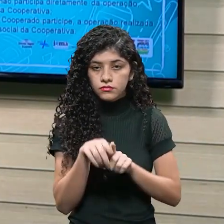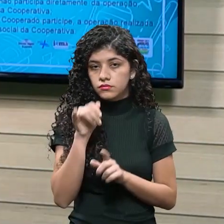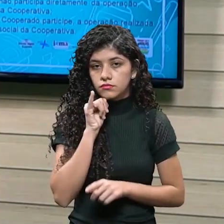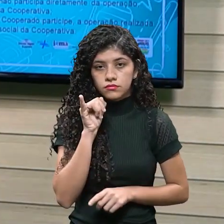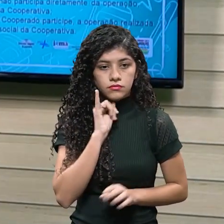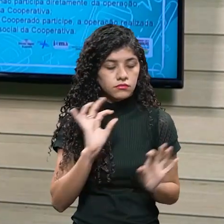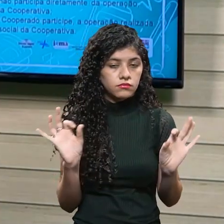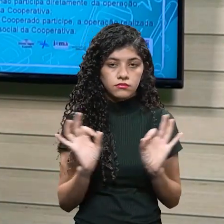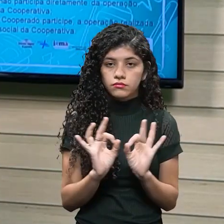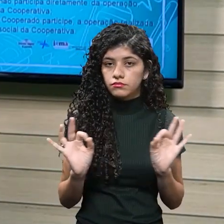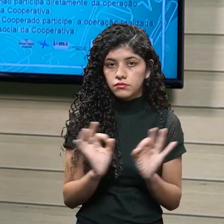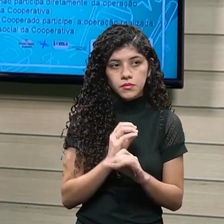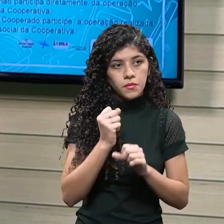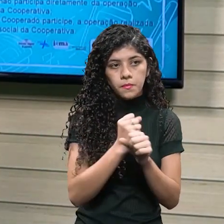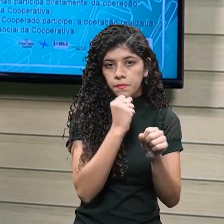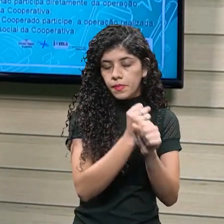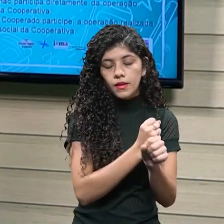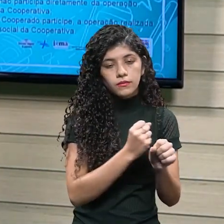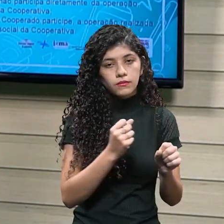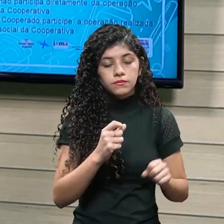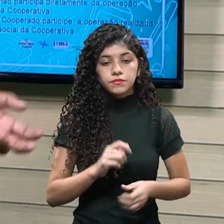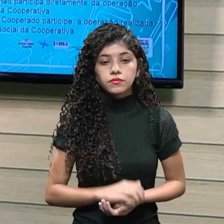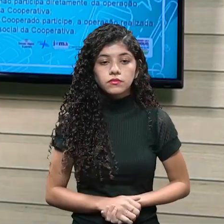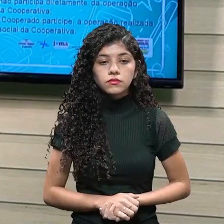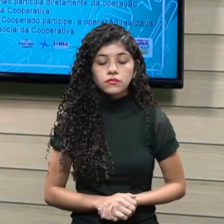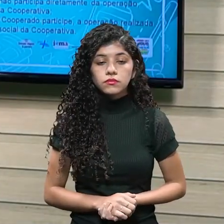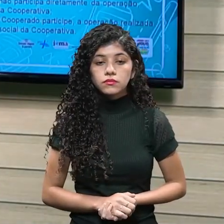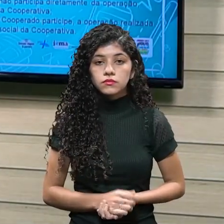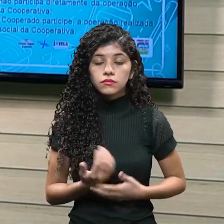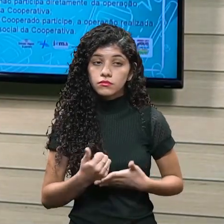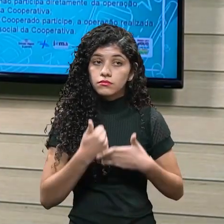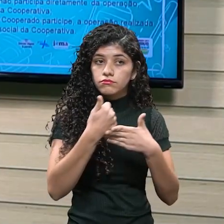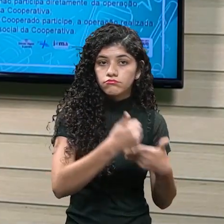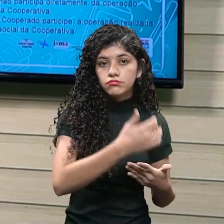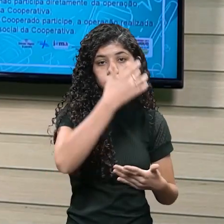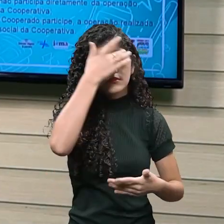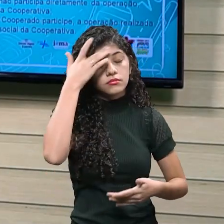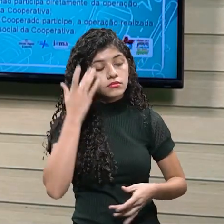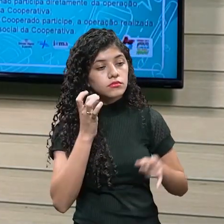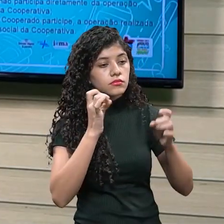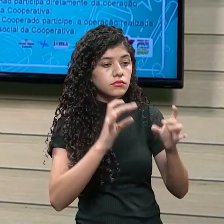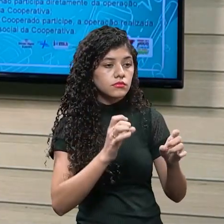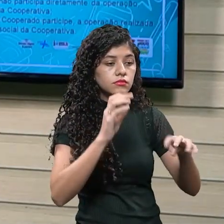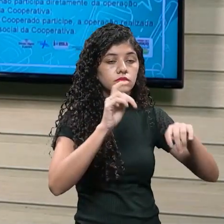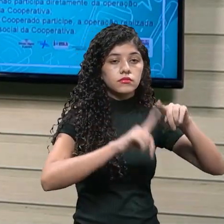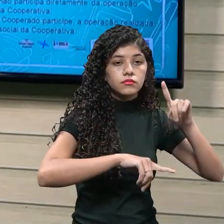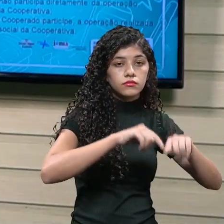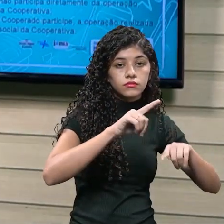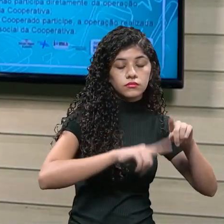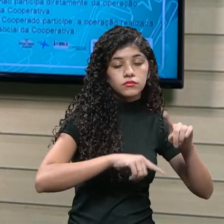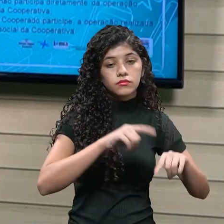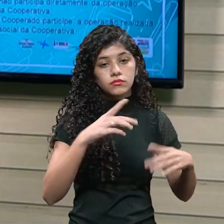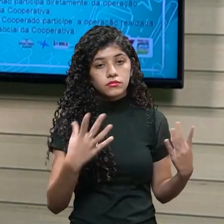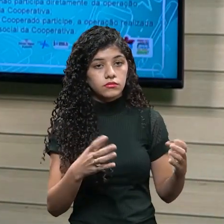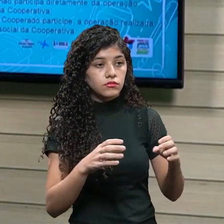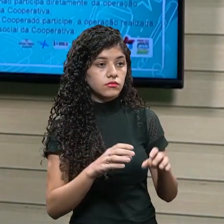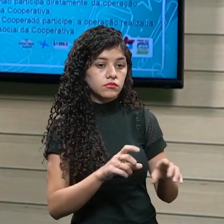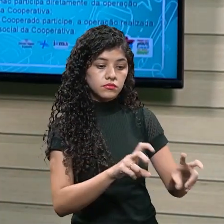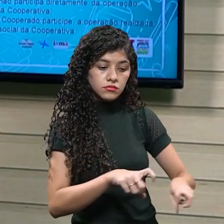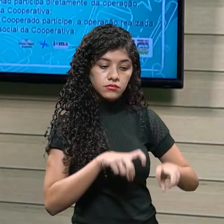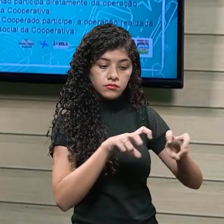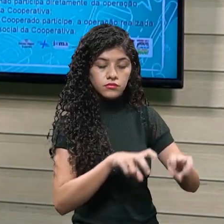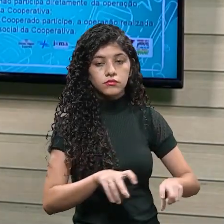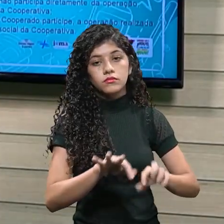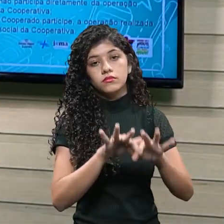por exemplo, do prédio da cooperativa. Ela é constituída para ajudar os cooperados a vender um determinado produto, seja da agricultura